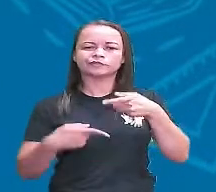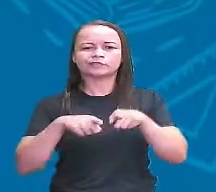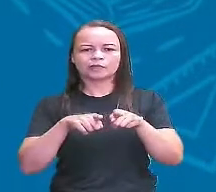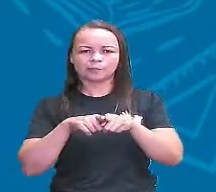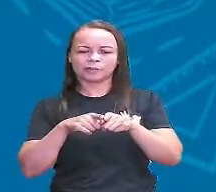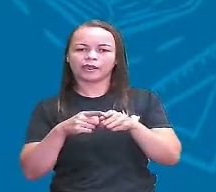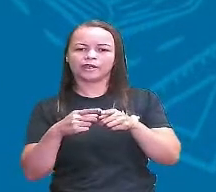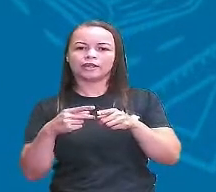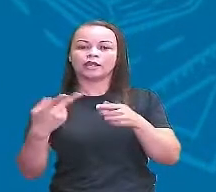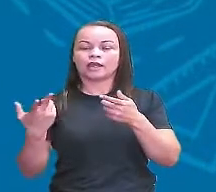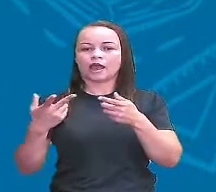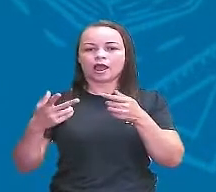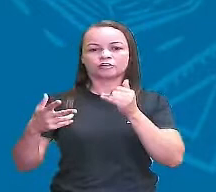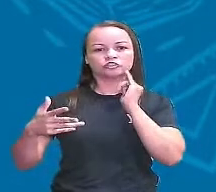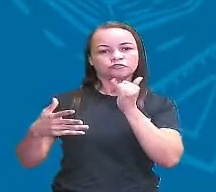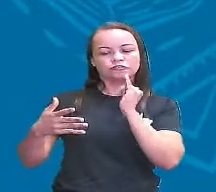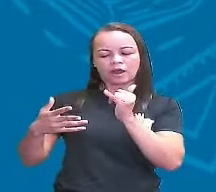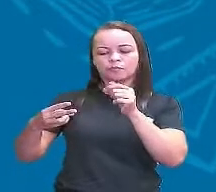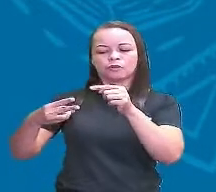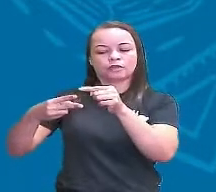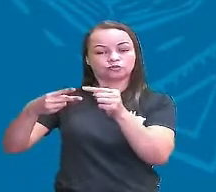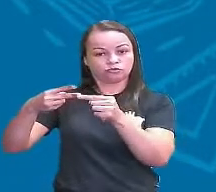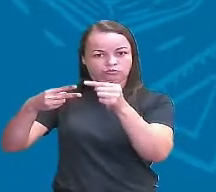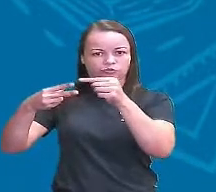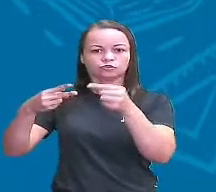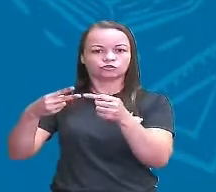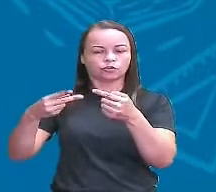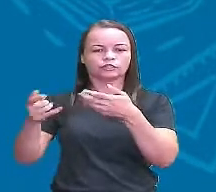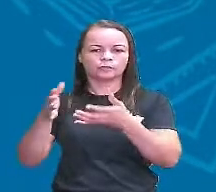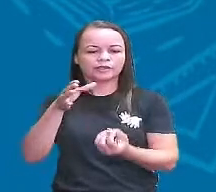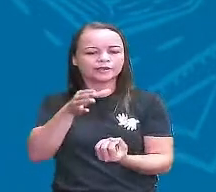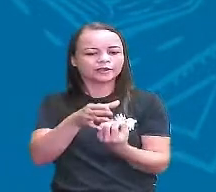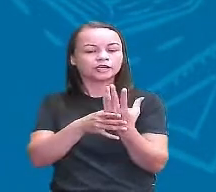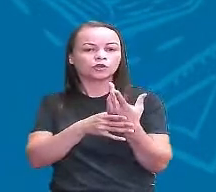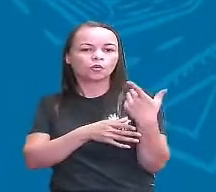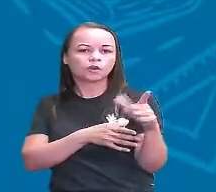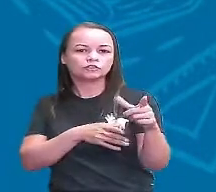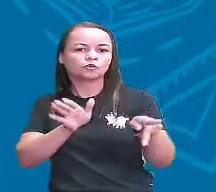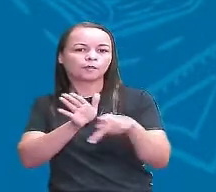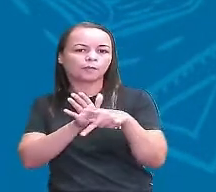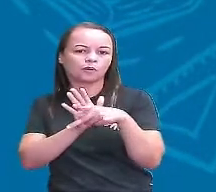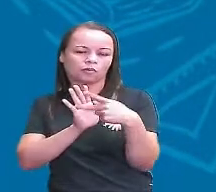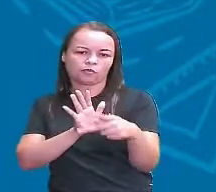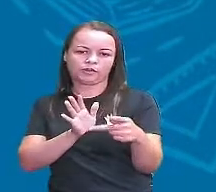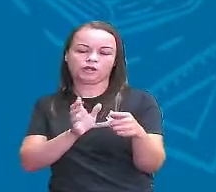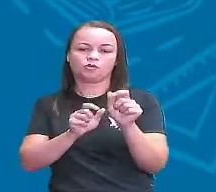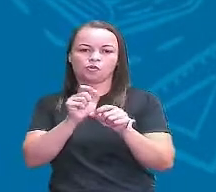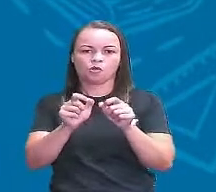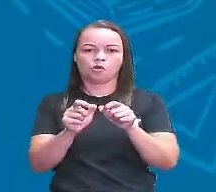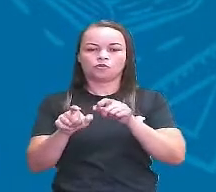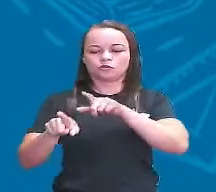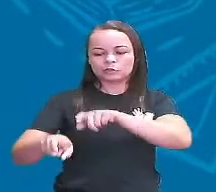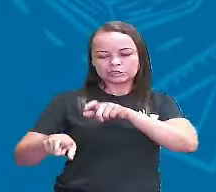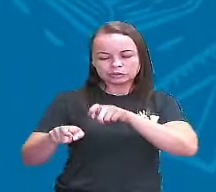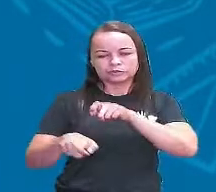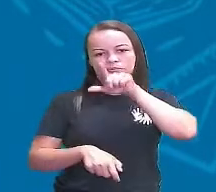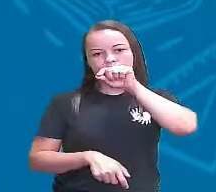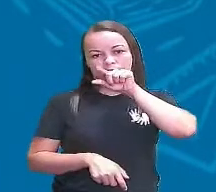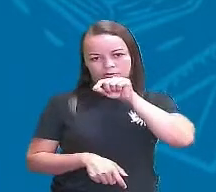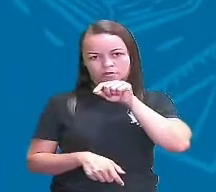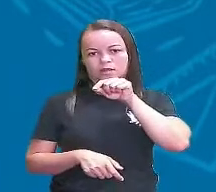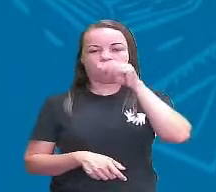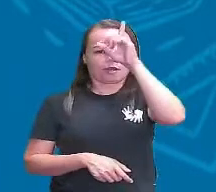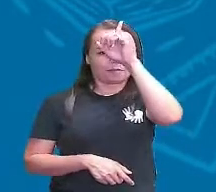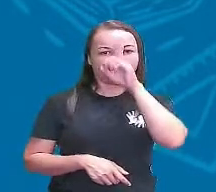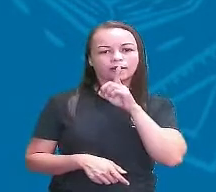La Fontaine, ele também cria suas fábulas com a turma do Sítio do Pica-Pau Amarelo. Ele é o escritor brasileiro,